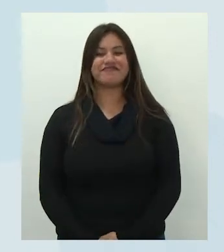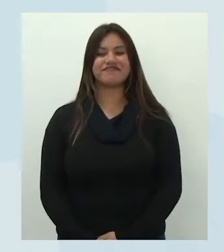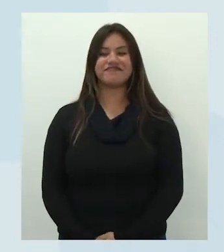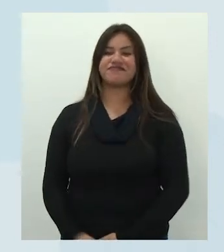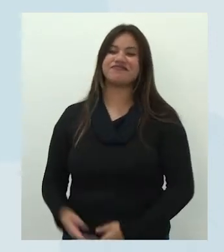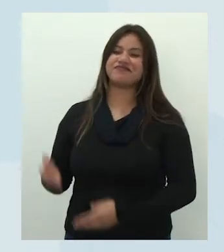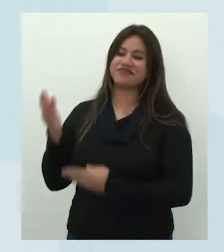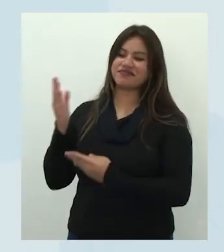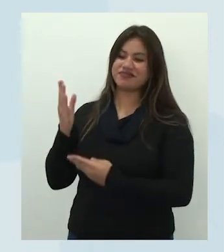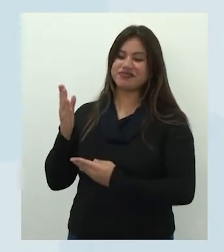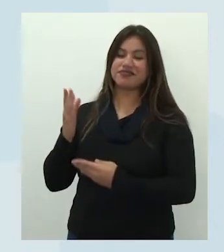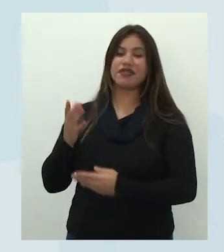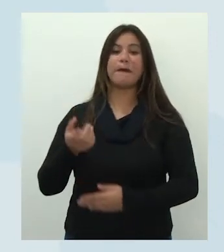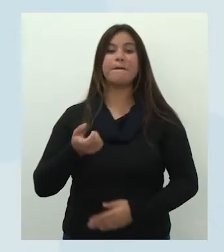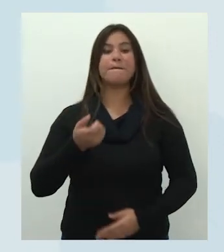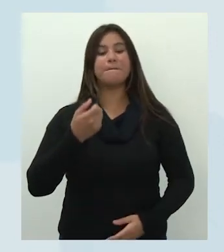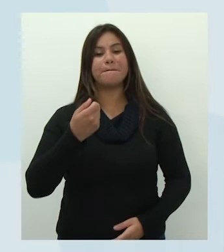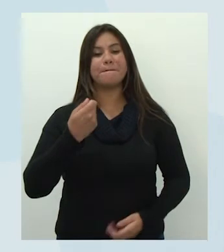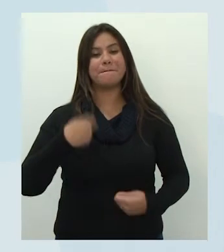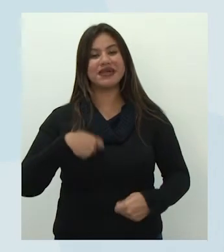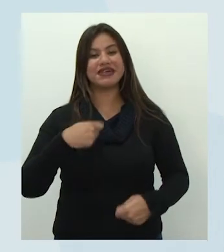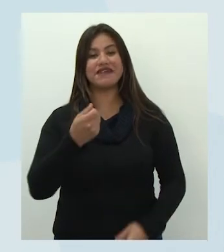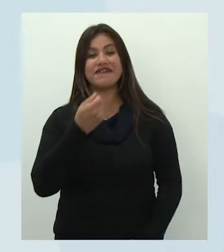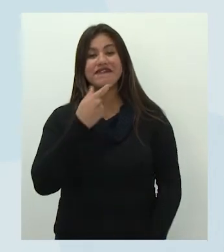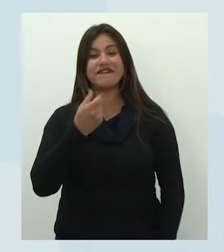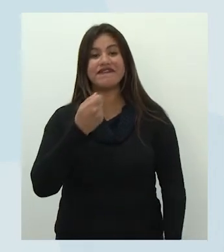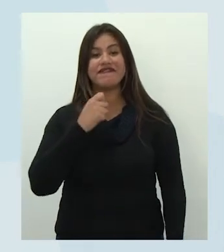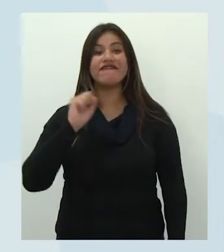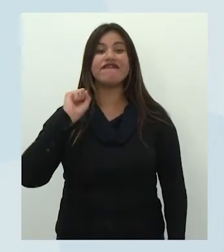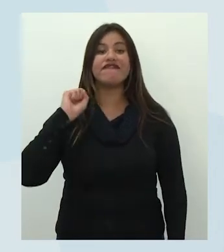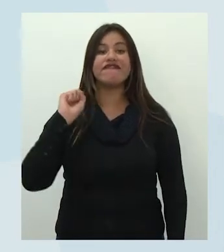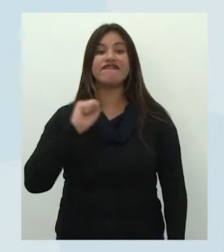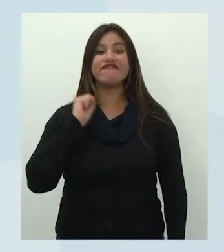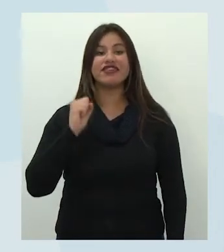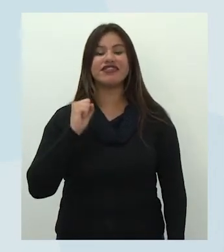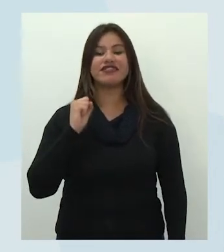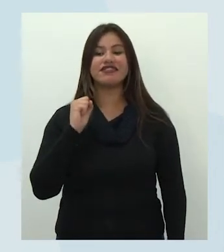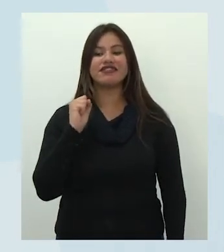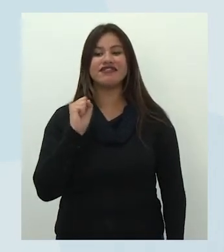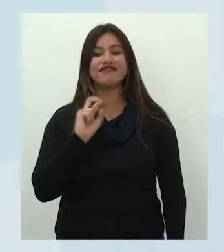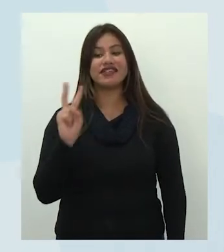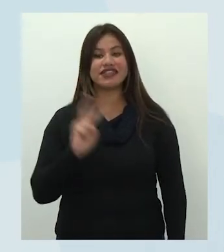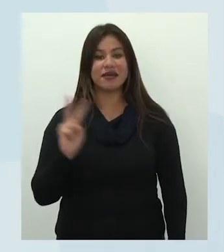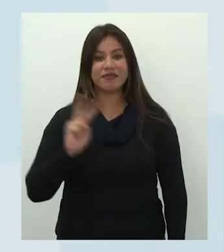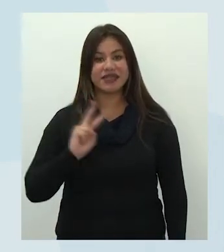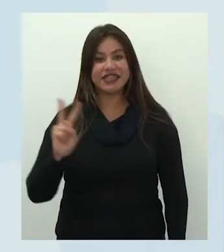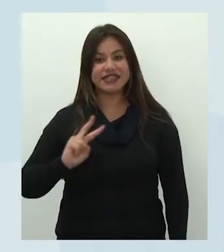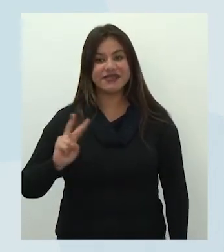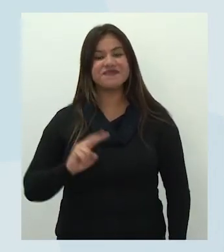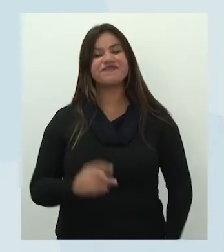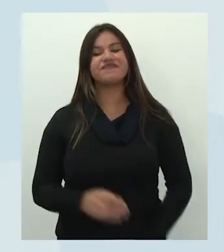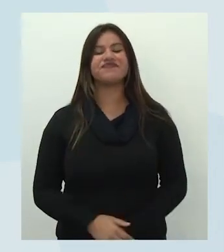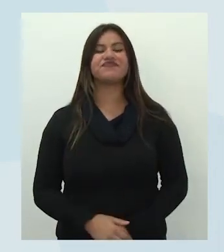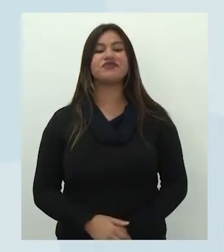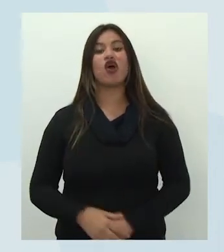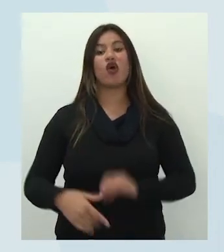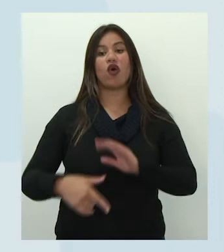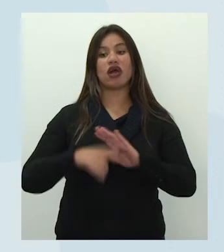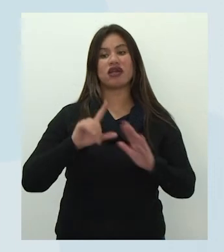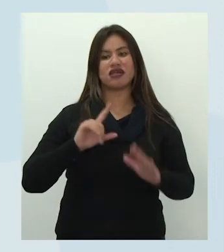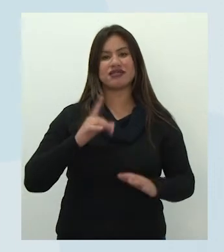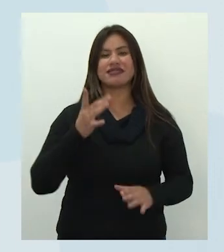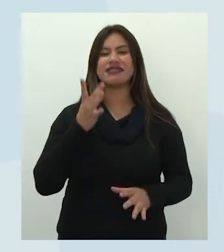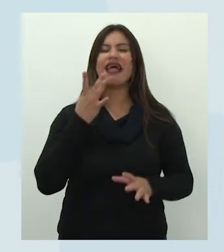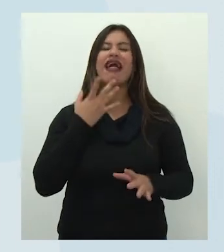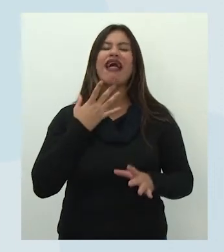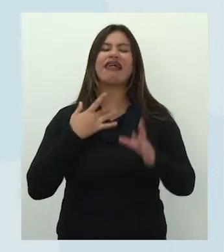Idosos precisam tomar vitaminas. Essa aqui eu vou me deter um pouco mais. Aquela da sede, gente,